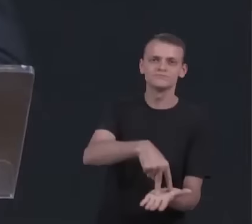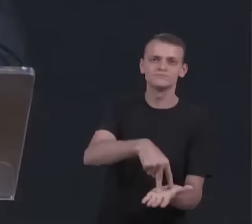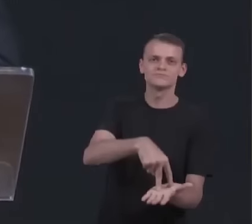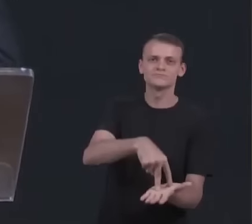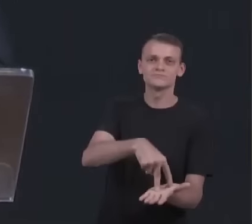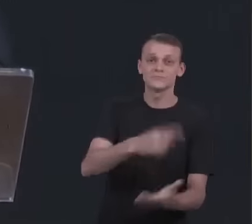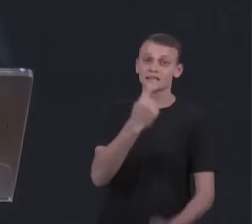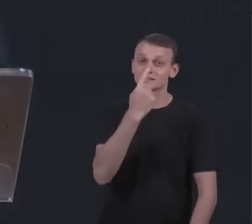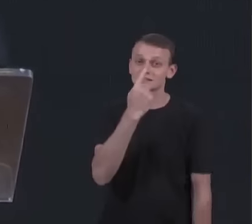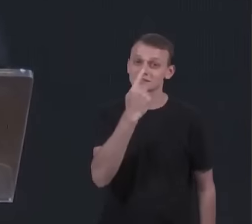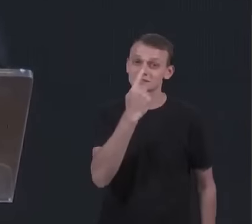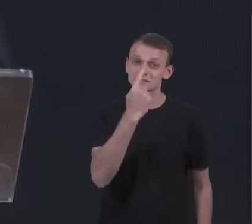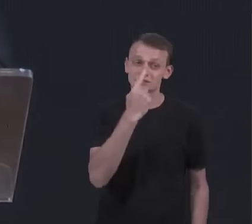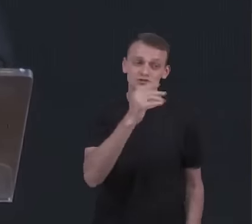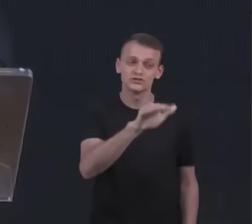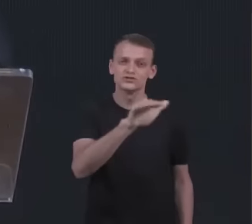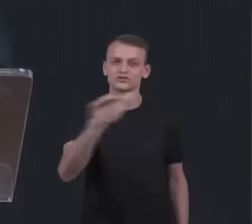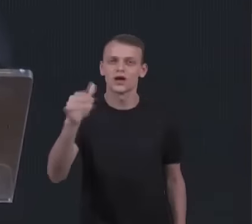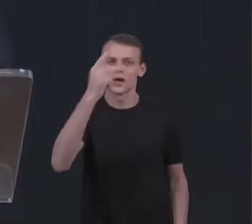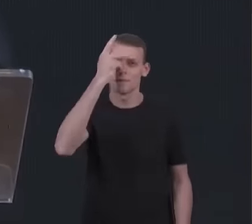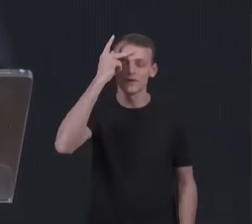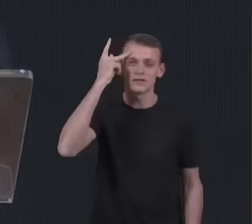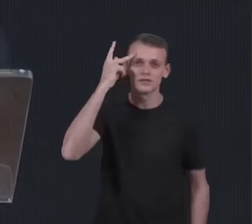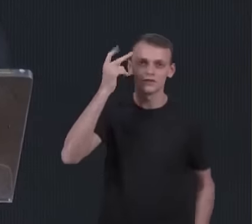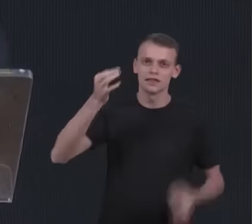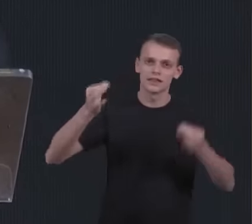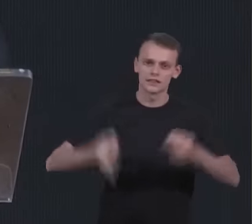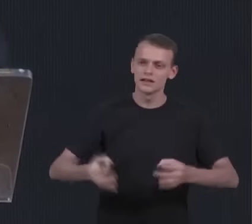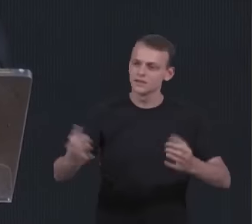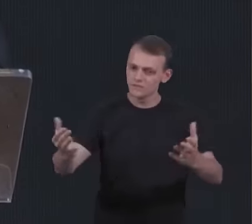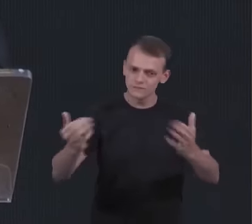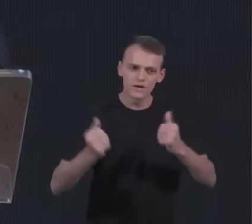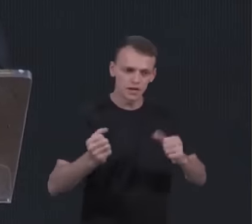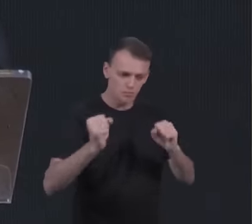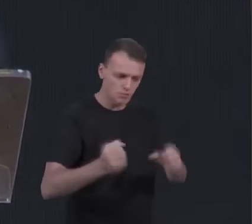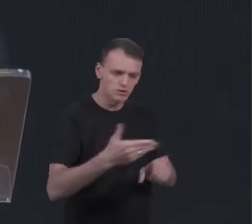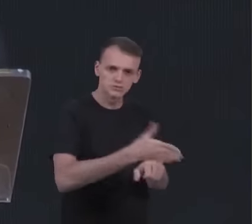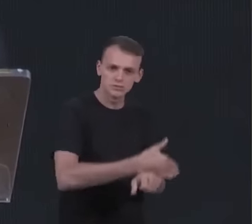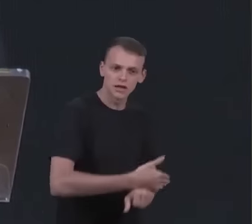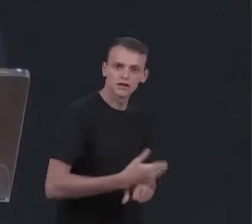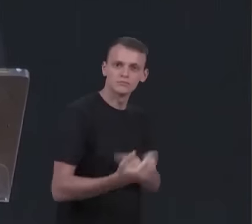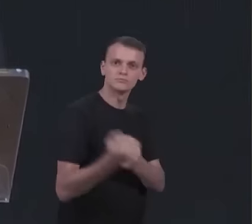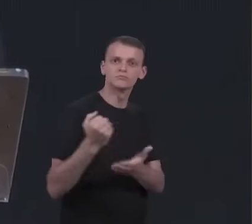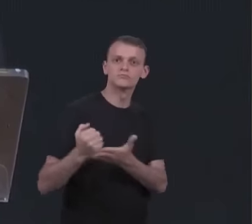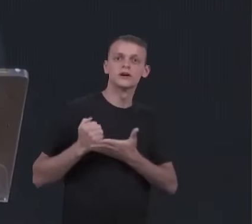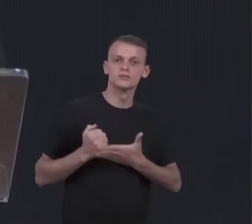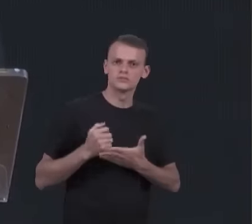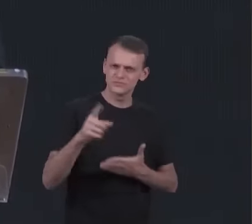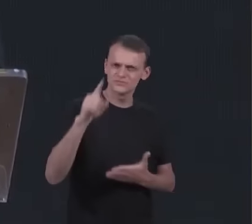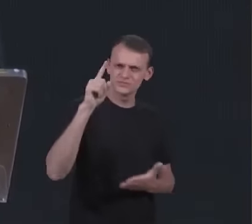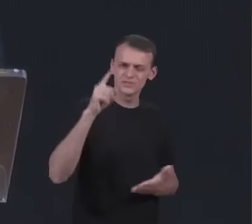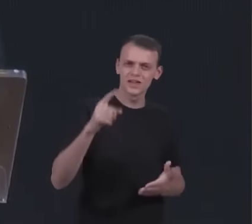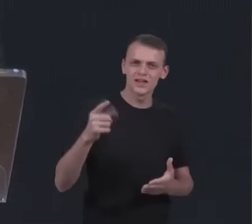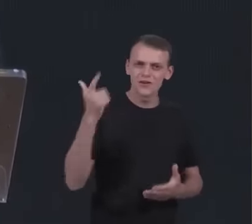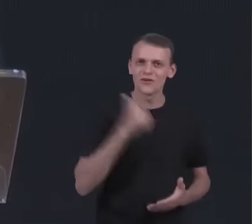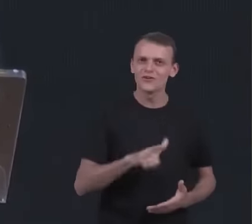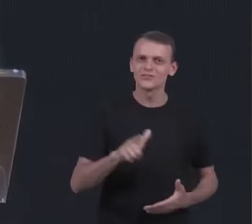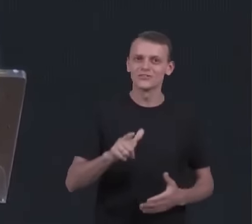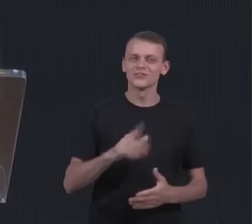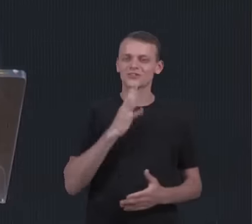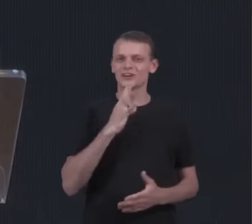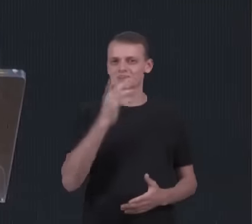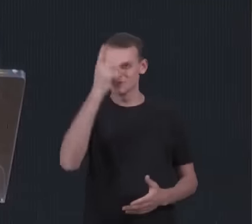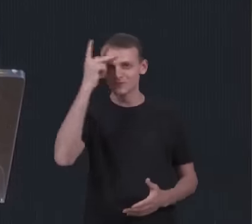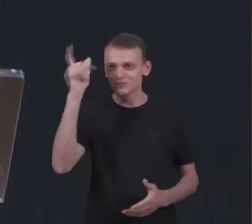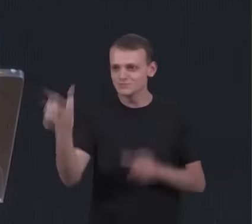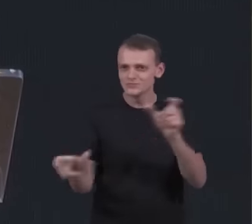se identificam com a dor das pessoas, mas não com a vitória delas. Você conhece pessoas assim? Elas estão